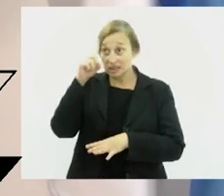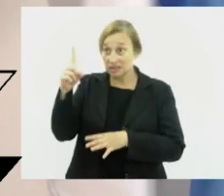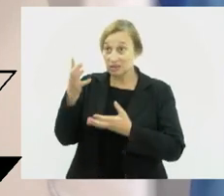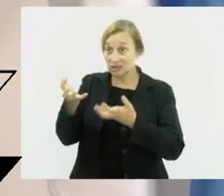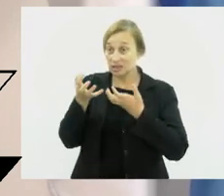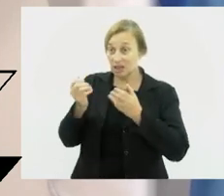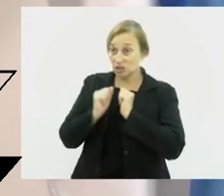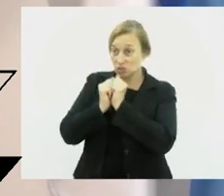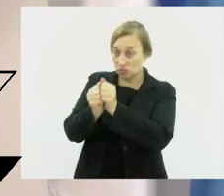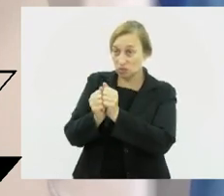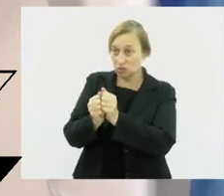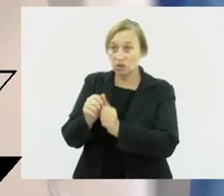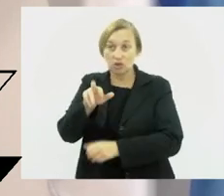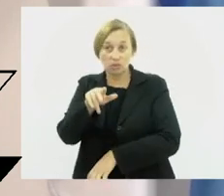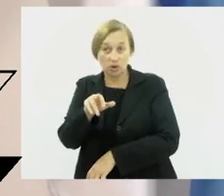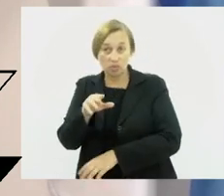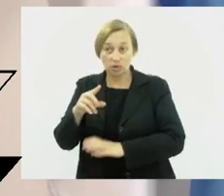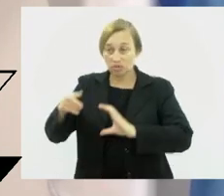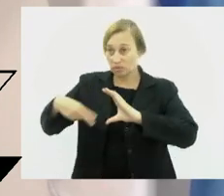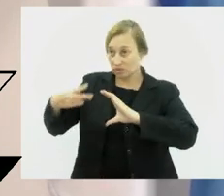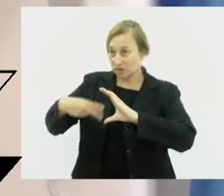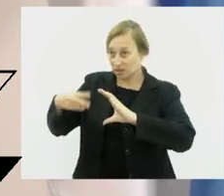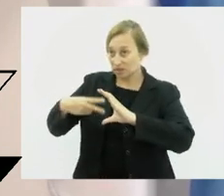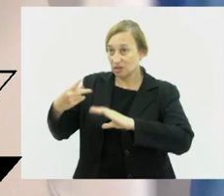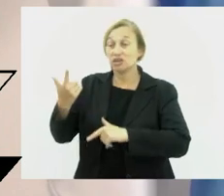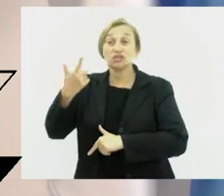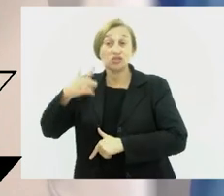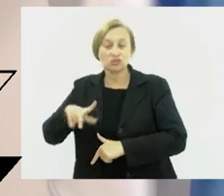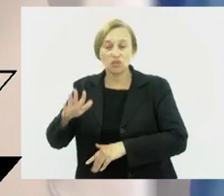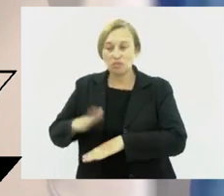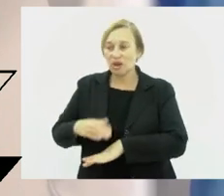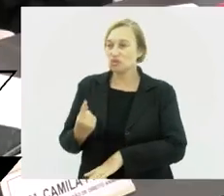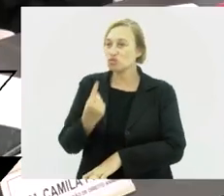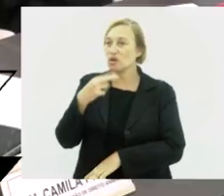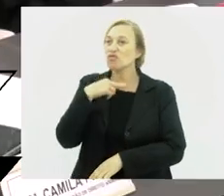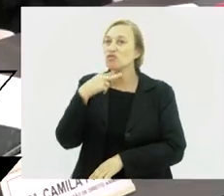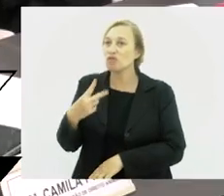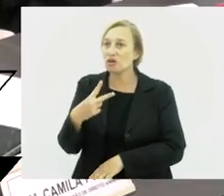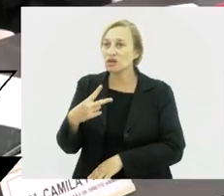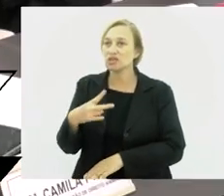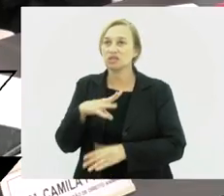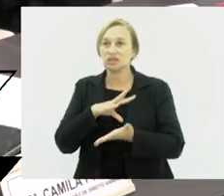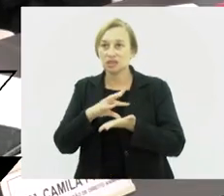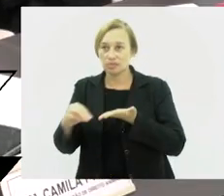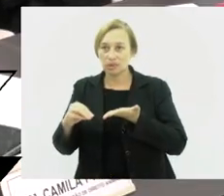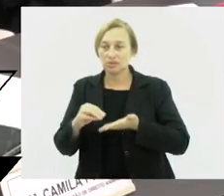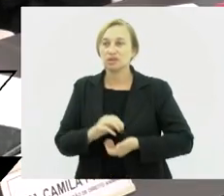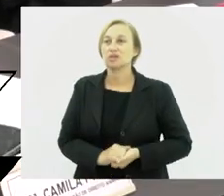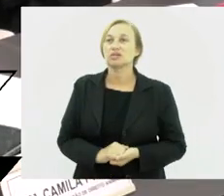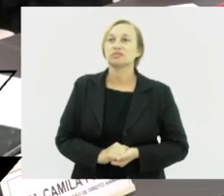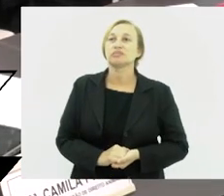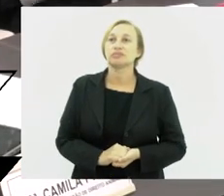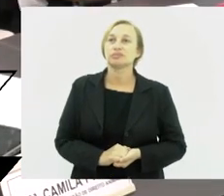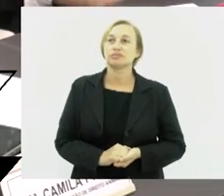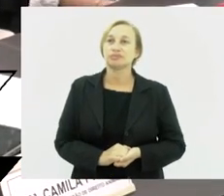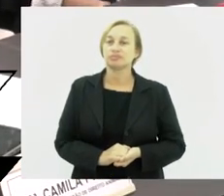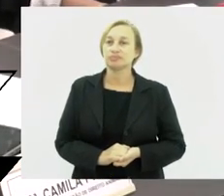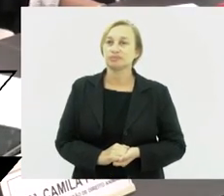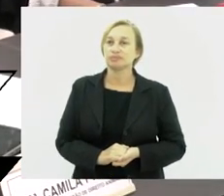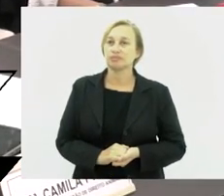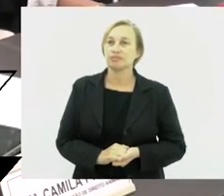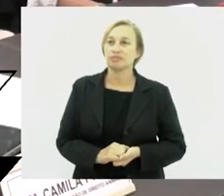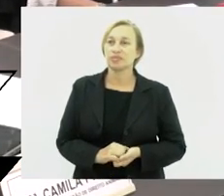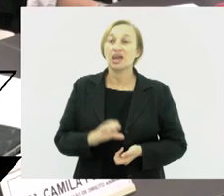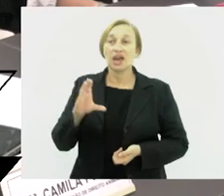lá junto com meu irmão na Câmara de Vereadores, mais uma voz recorrente nessa pauta. Passo para